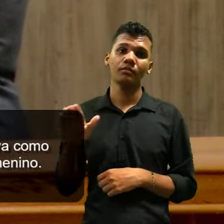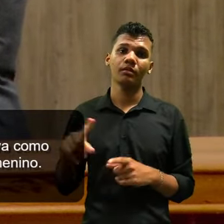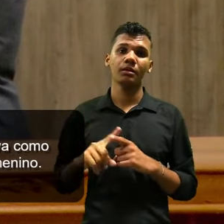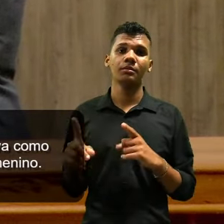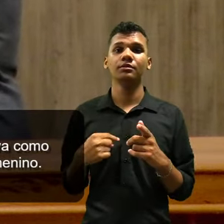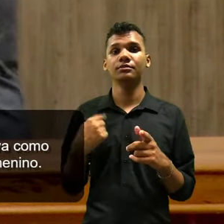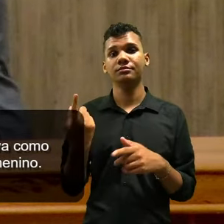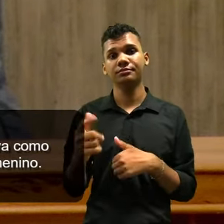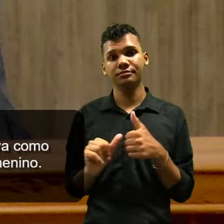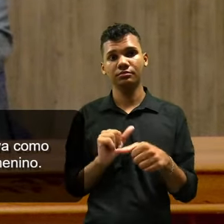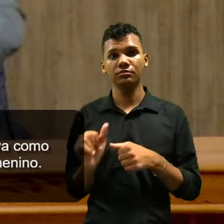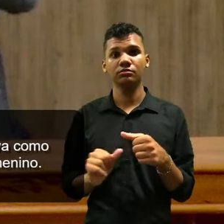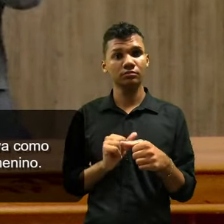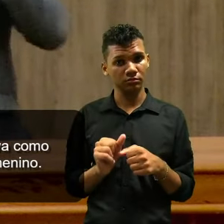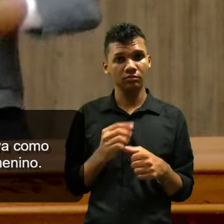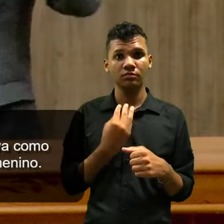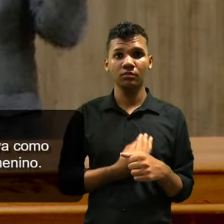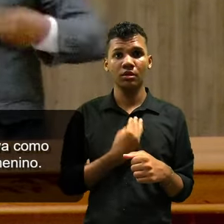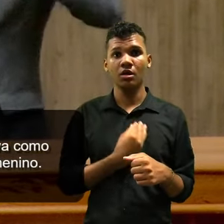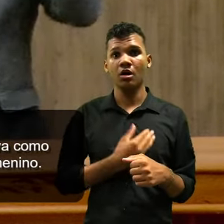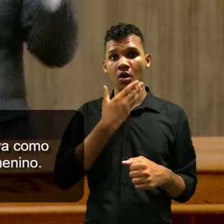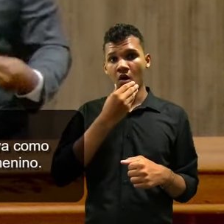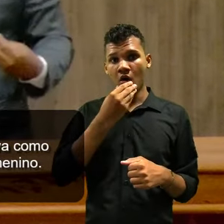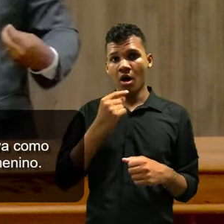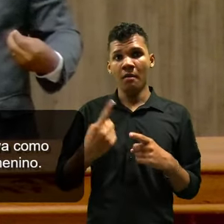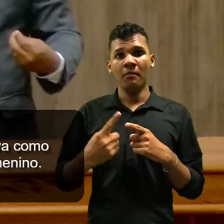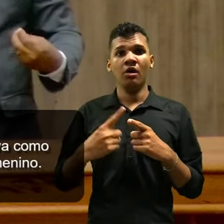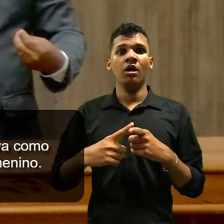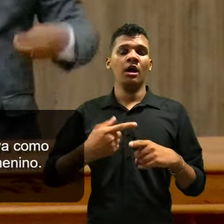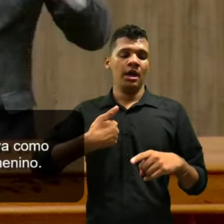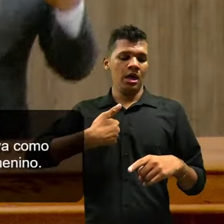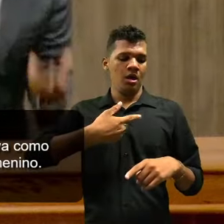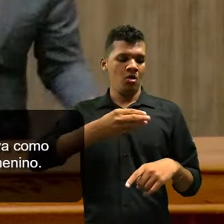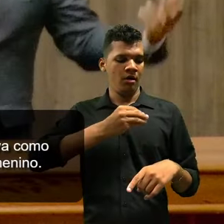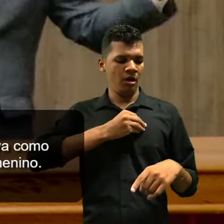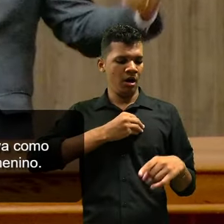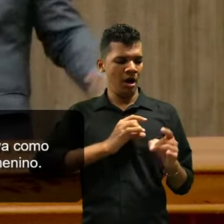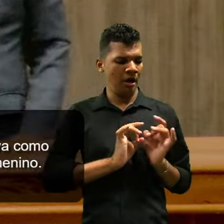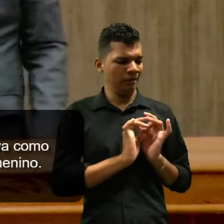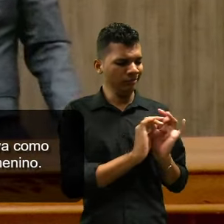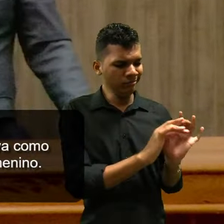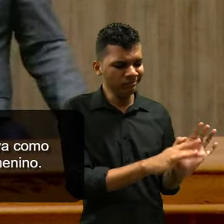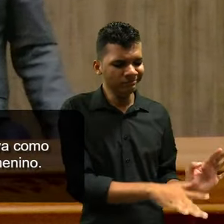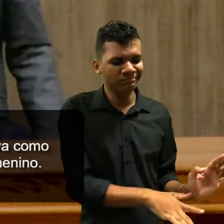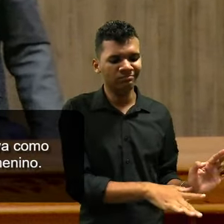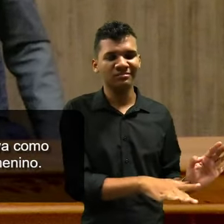tornei homem eu deixei as coisas de de